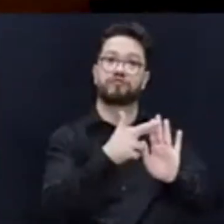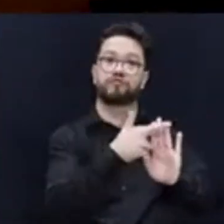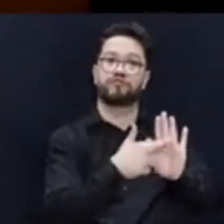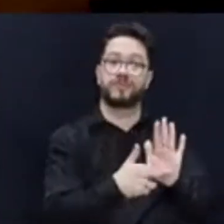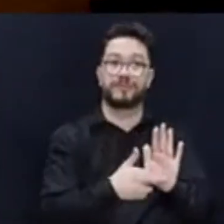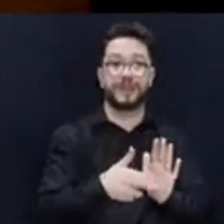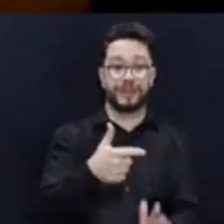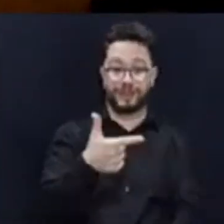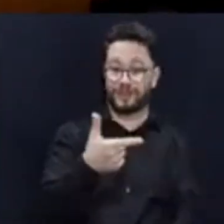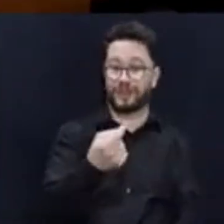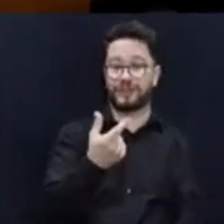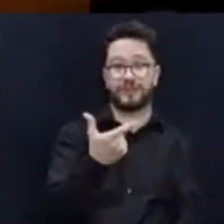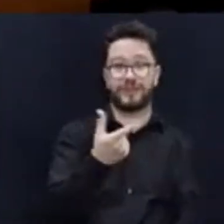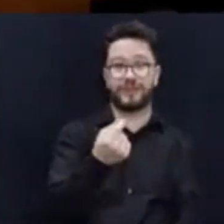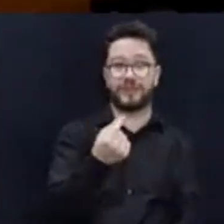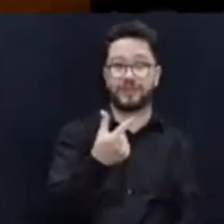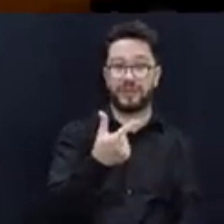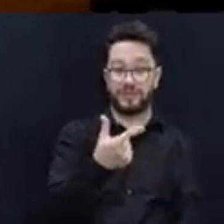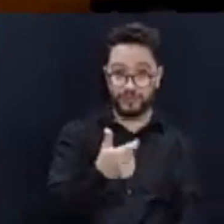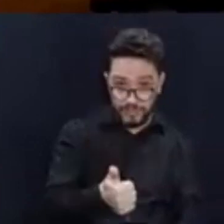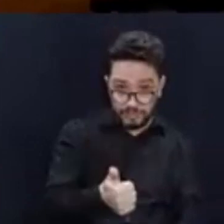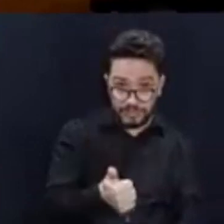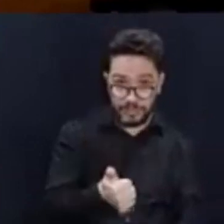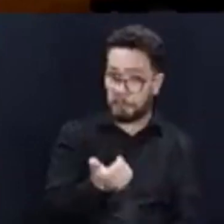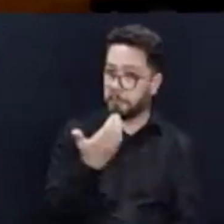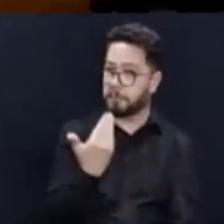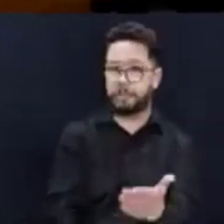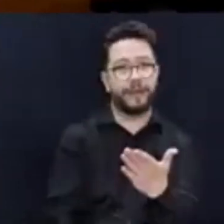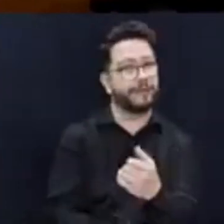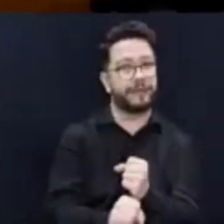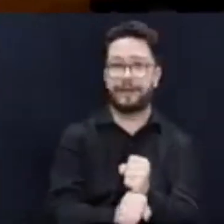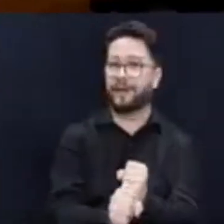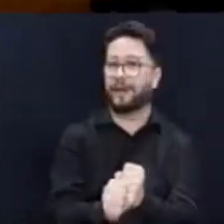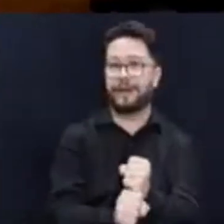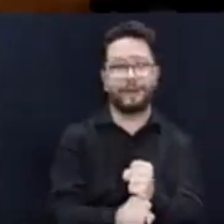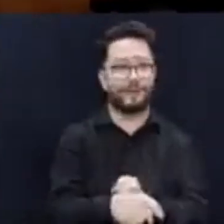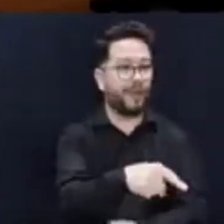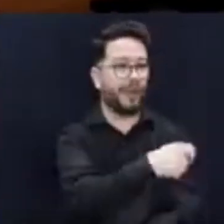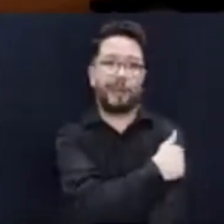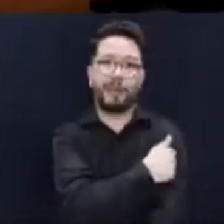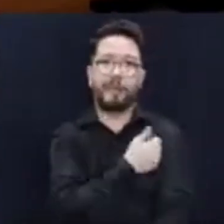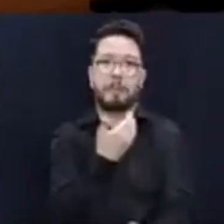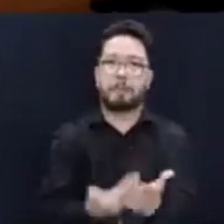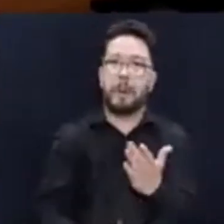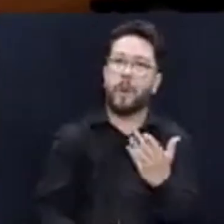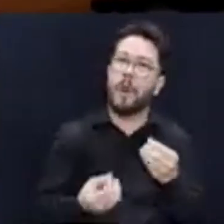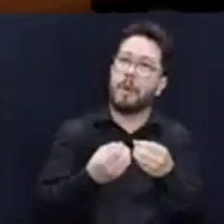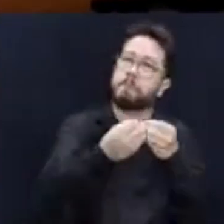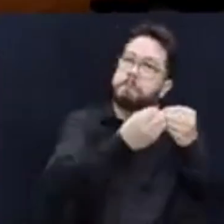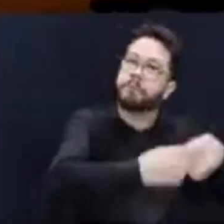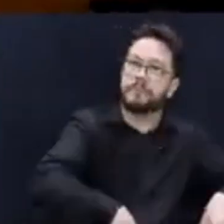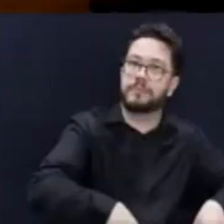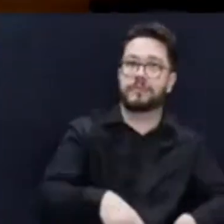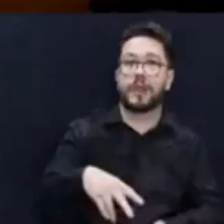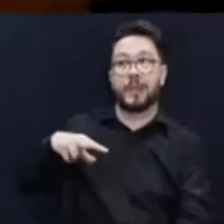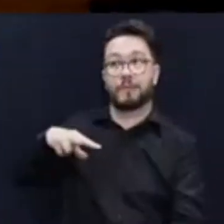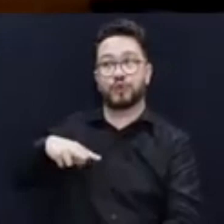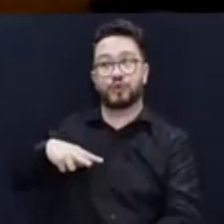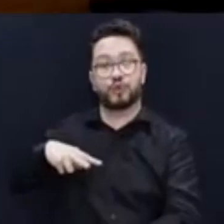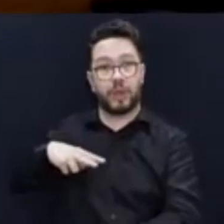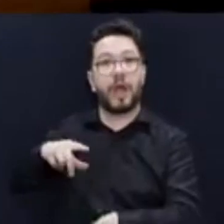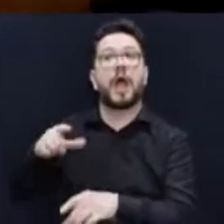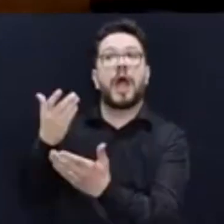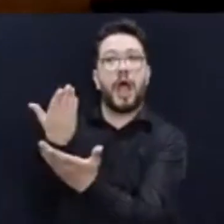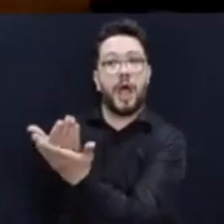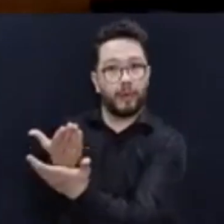para as crianças e os adolescentes da rede pública para os alunos da Rede privada aula para os alunos da rede